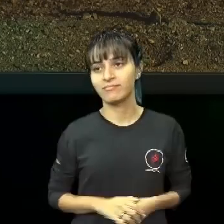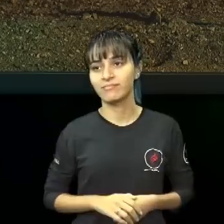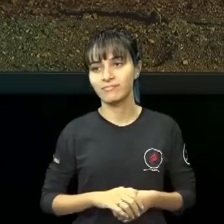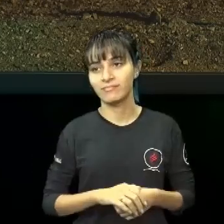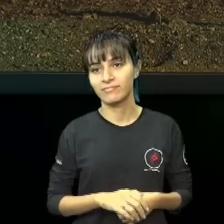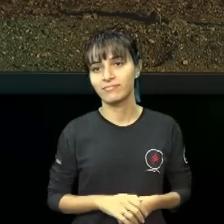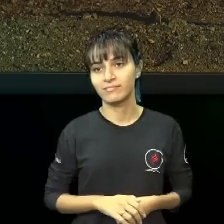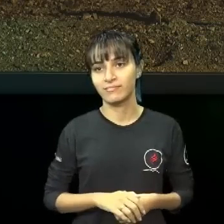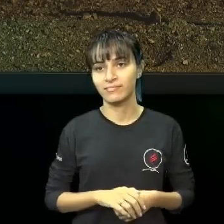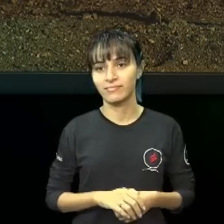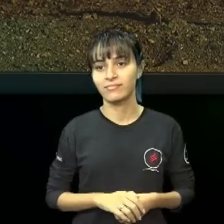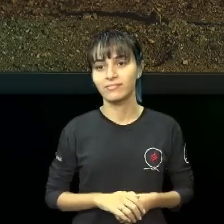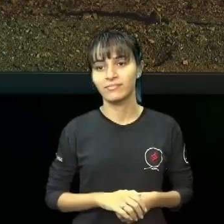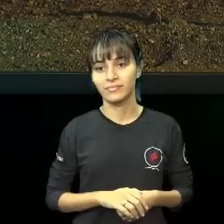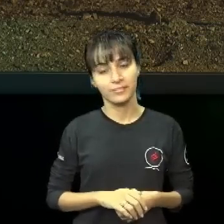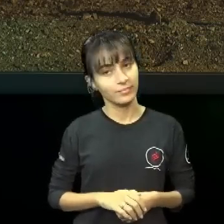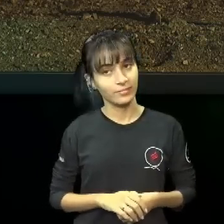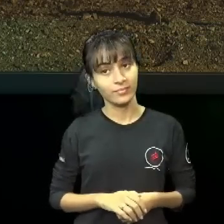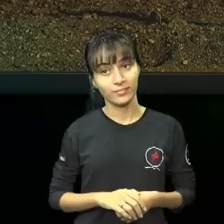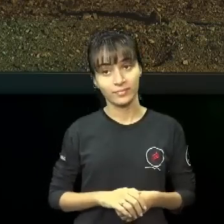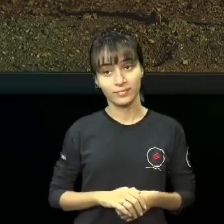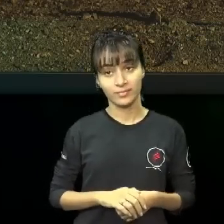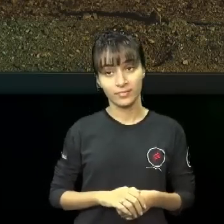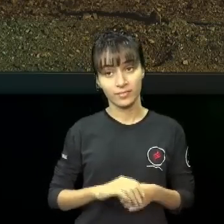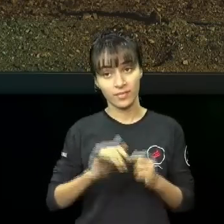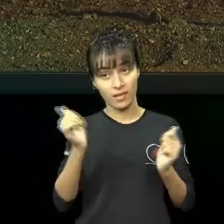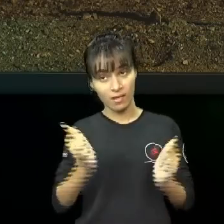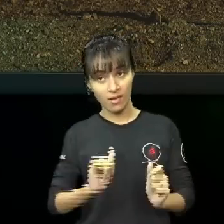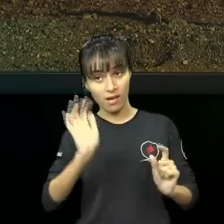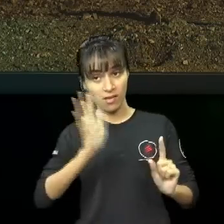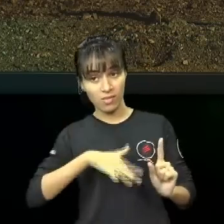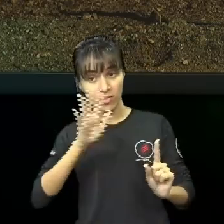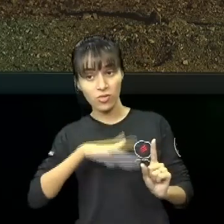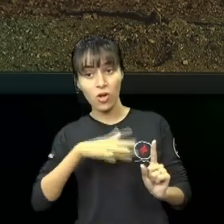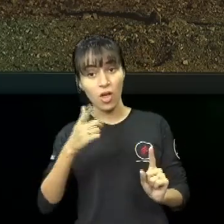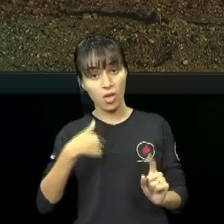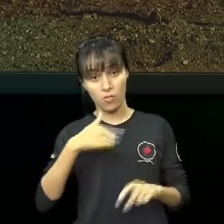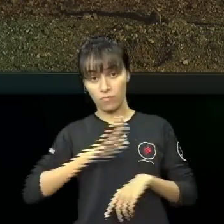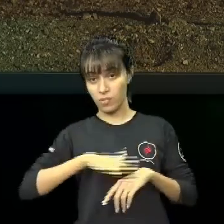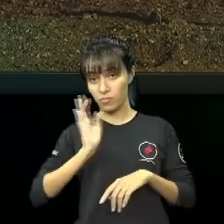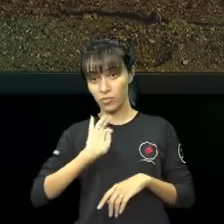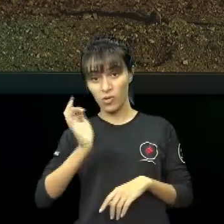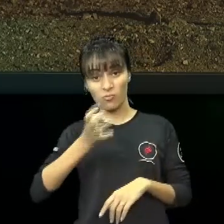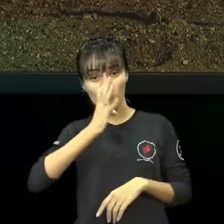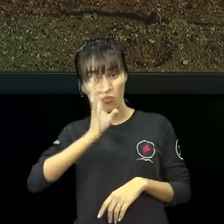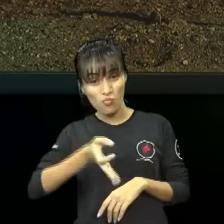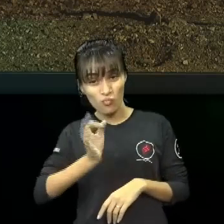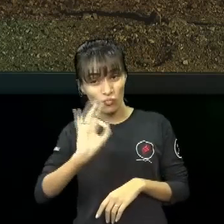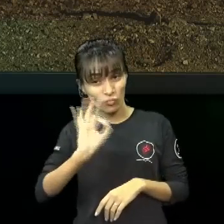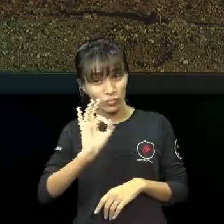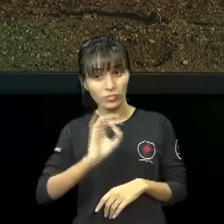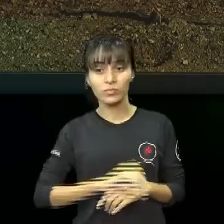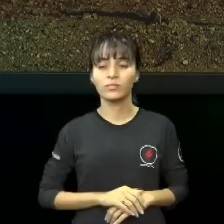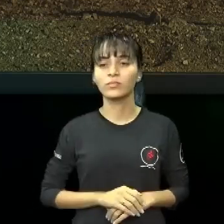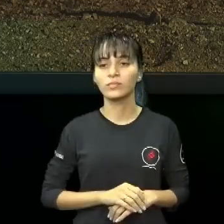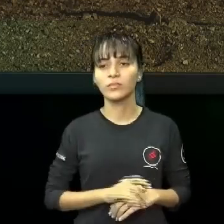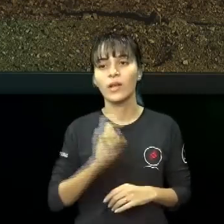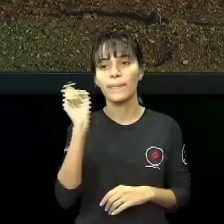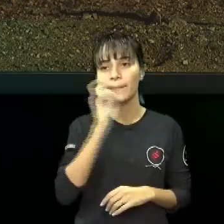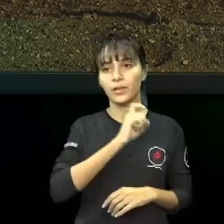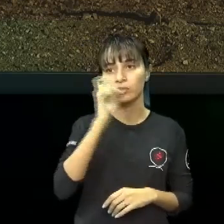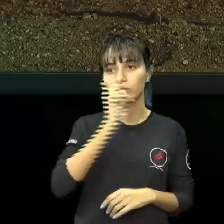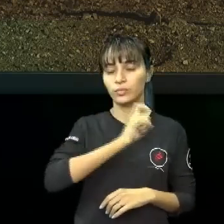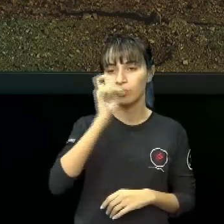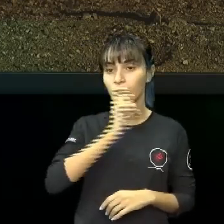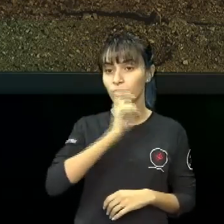não né olha aí de novo os idólatras então eles aí de novo aí não sou eu não não tô acusando ninguém mentirosos